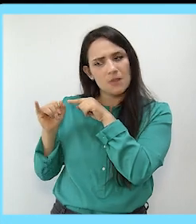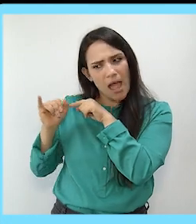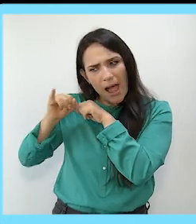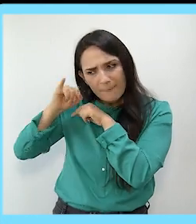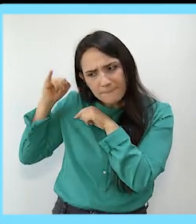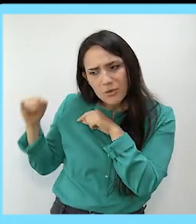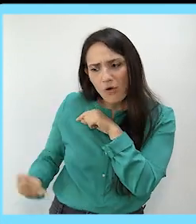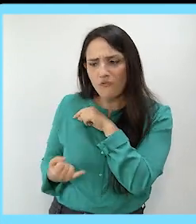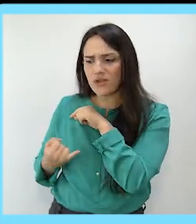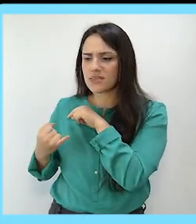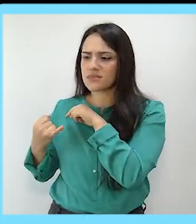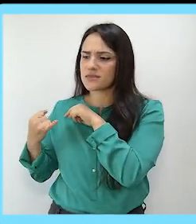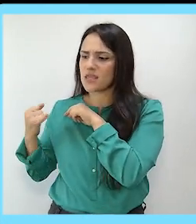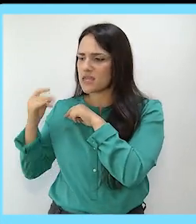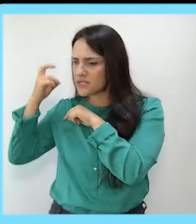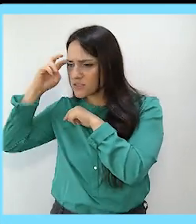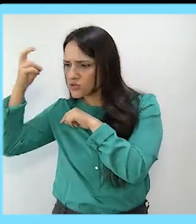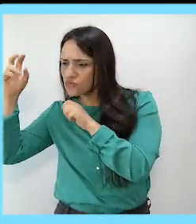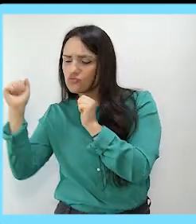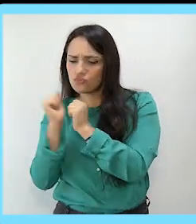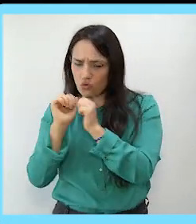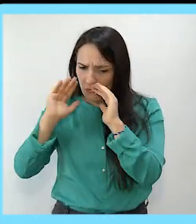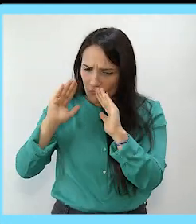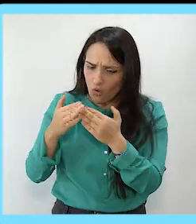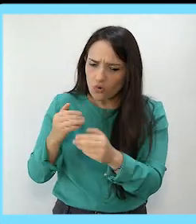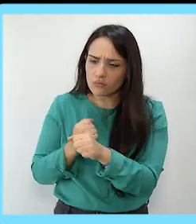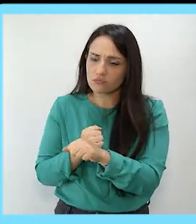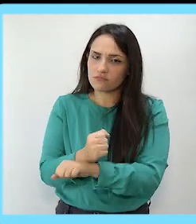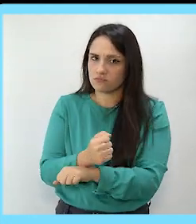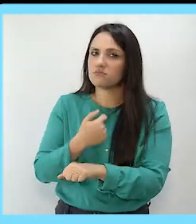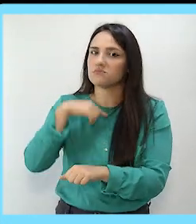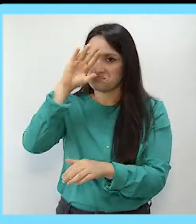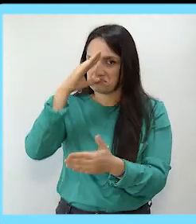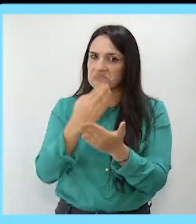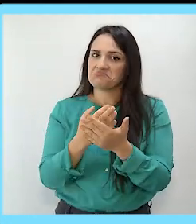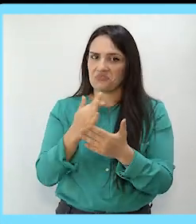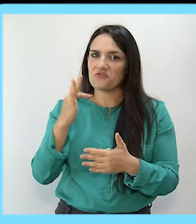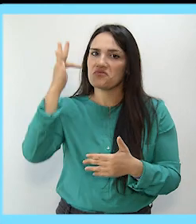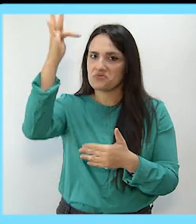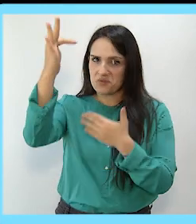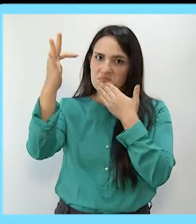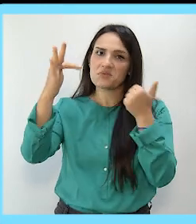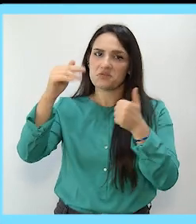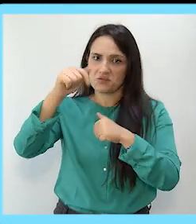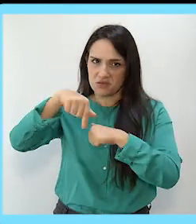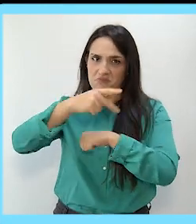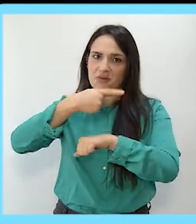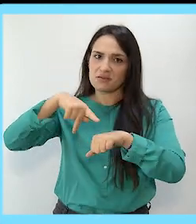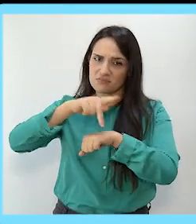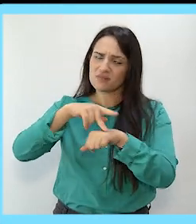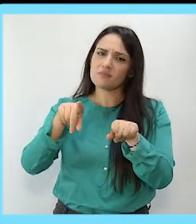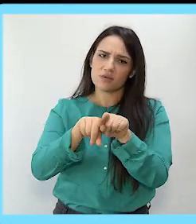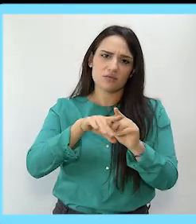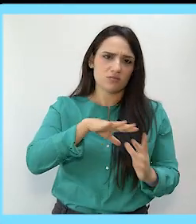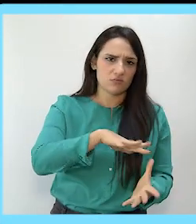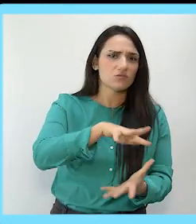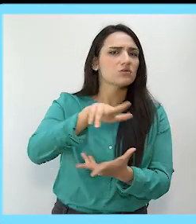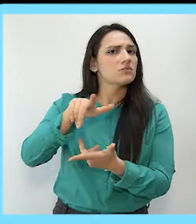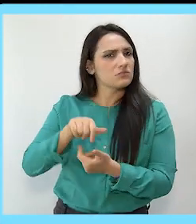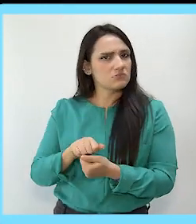esse fator, né, foco, dedicação, eu acredito muito no futuro aí do nosso país e do